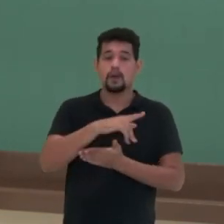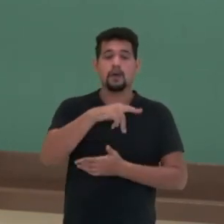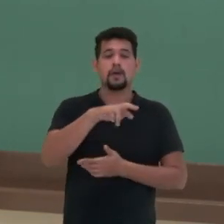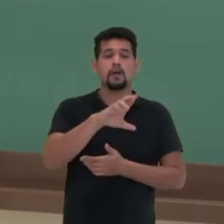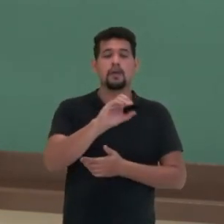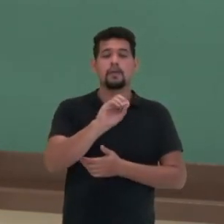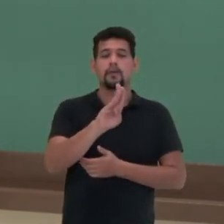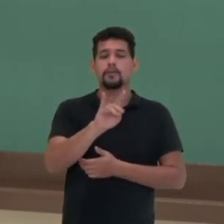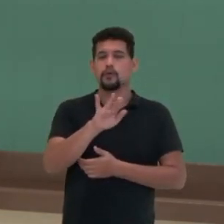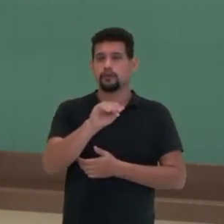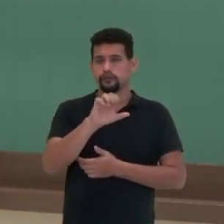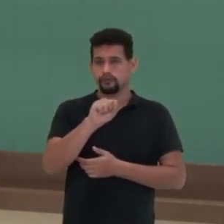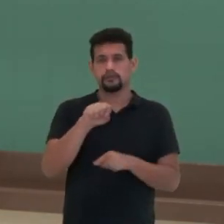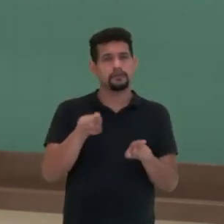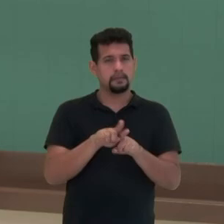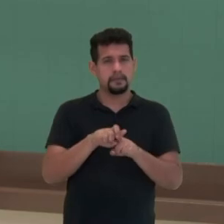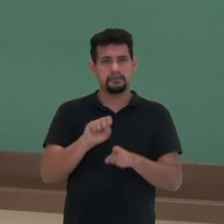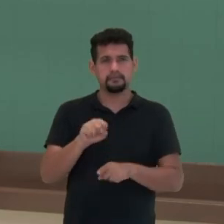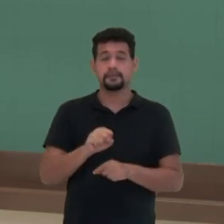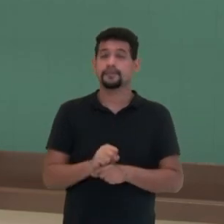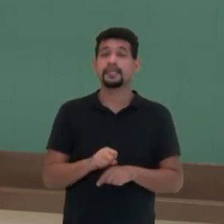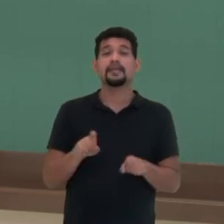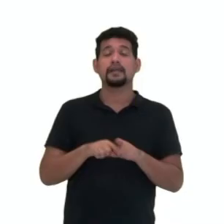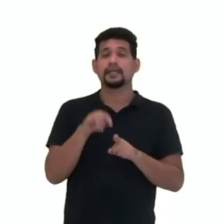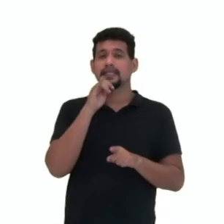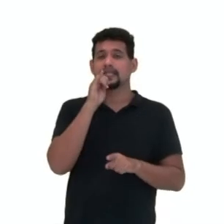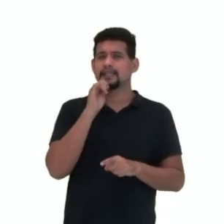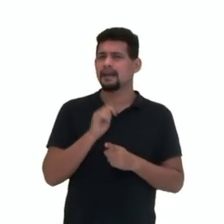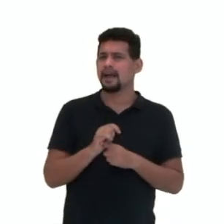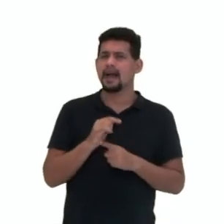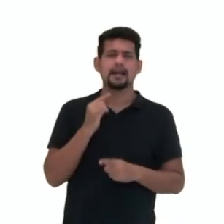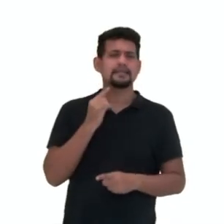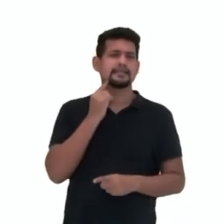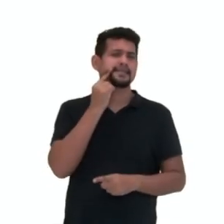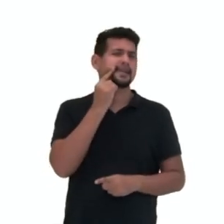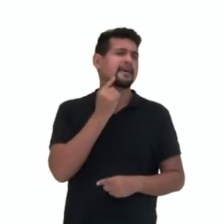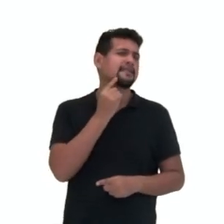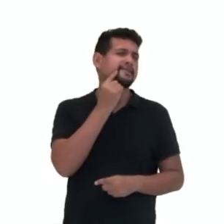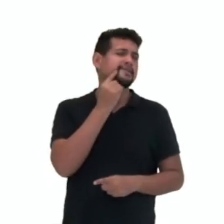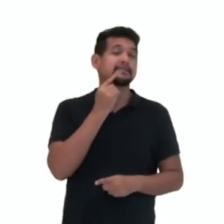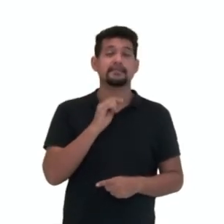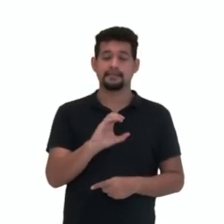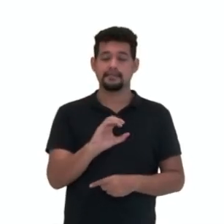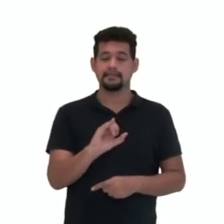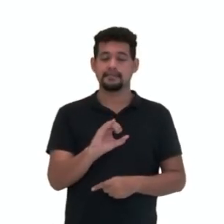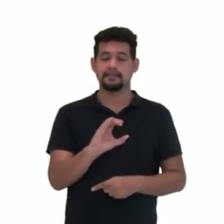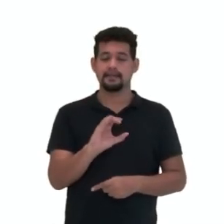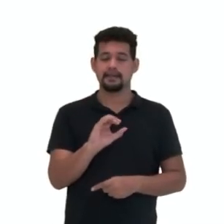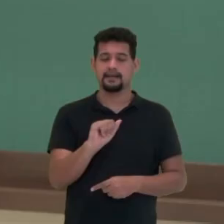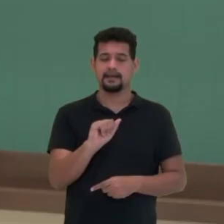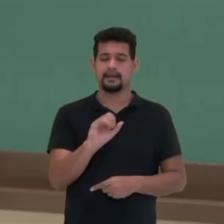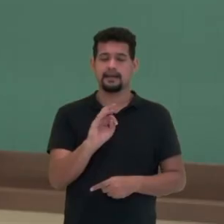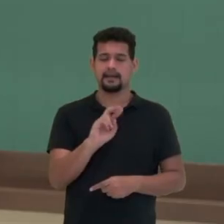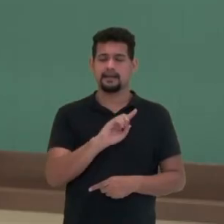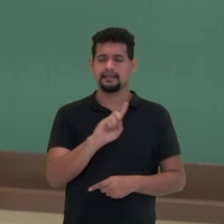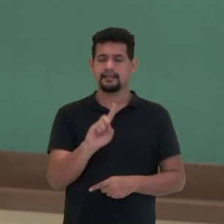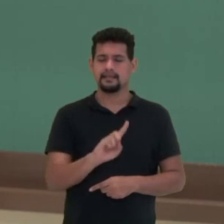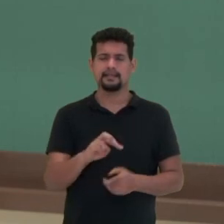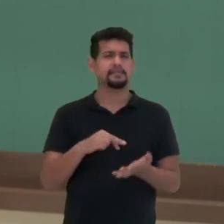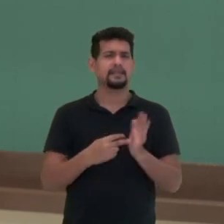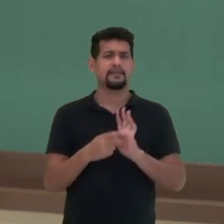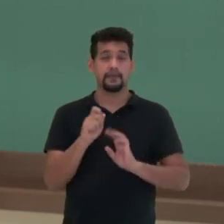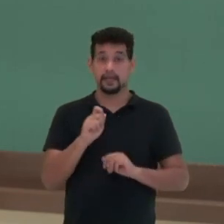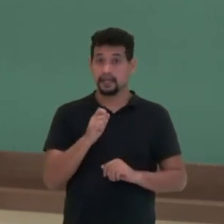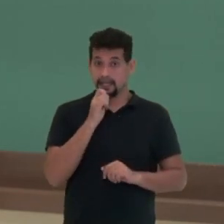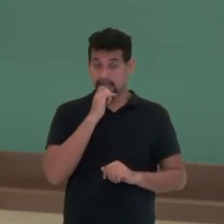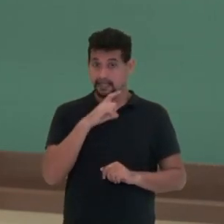de pele também. A cicatriz, eu falei um pouquinho sobre a cicatriz quando eu falei de estria. Então, o que é a cicatriz? Quando